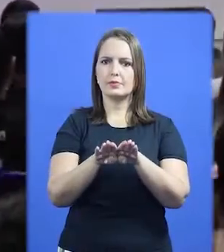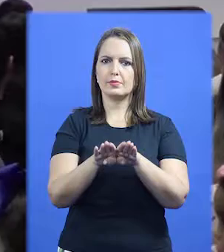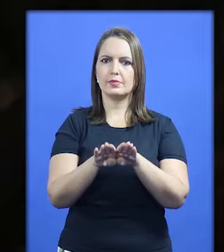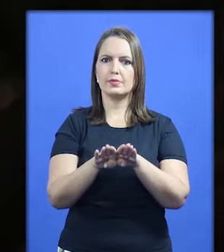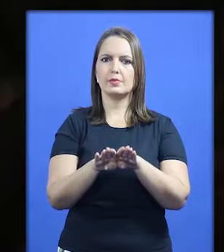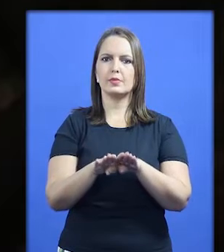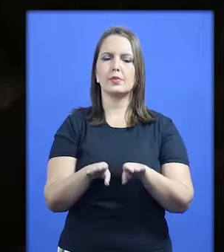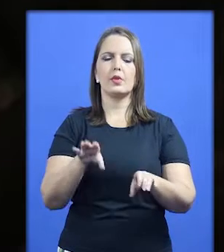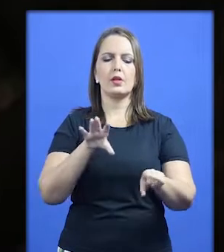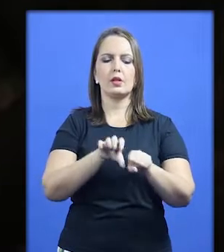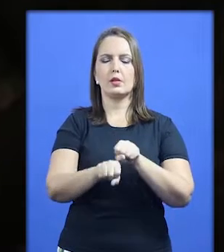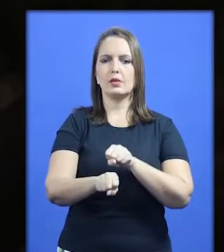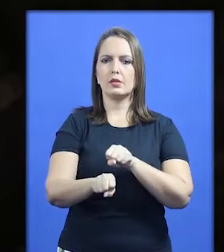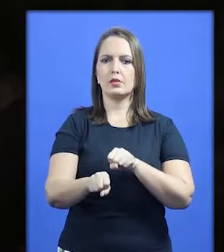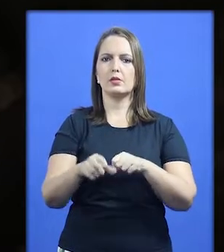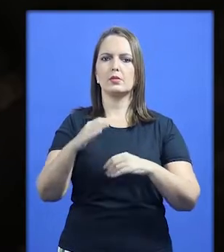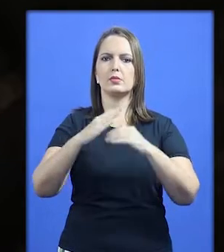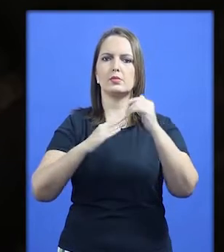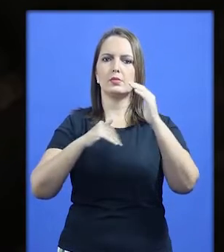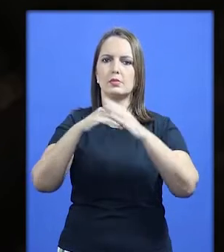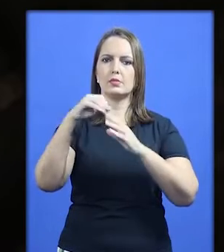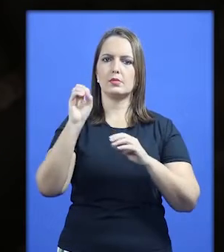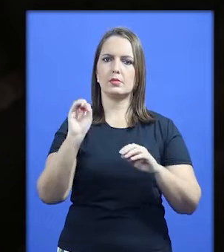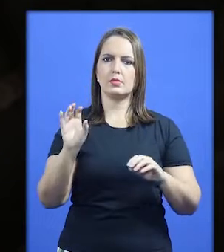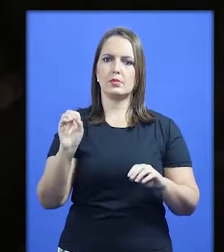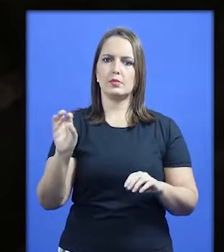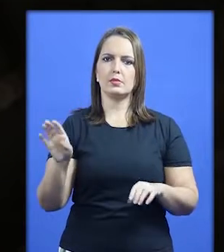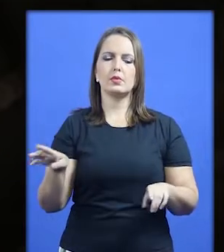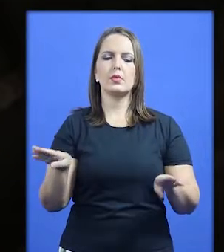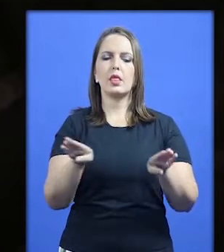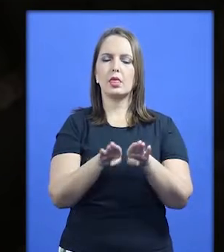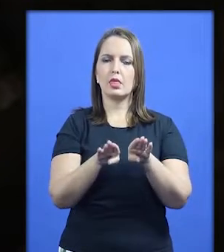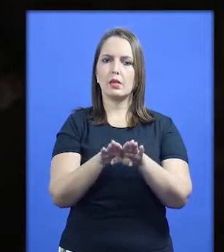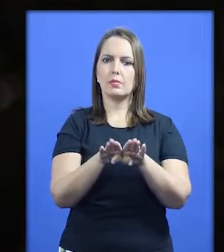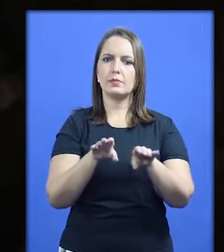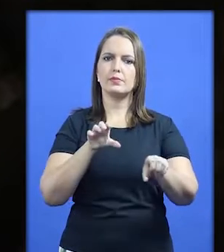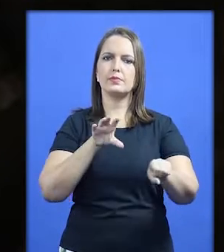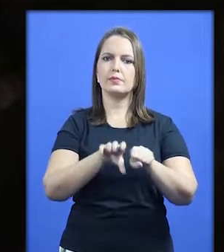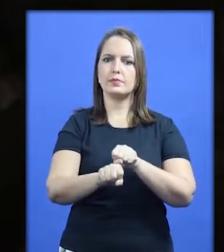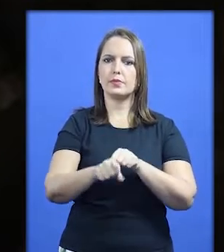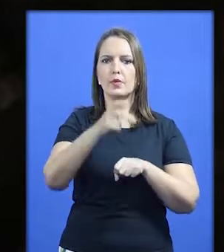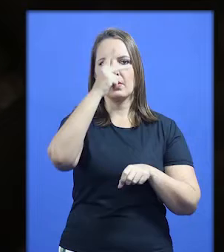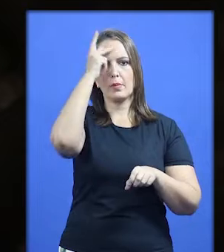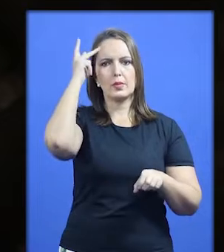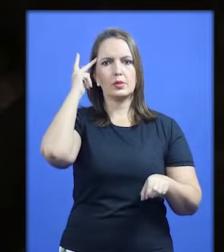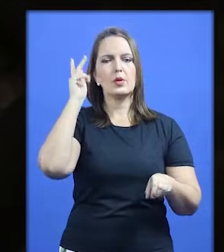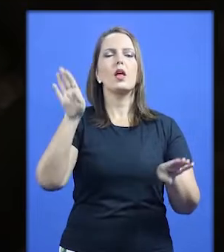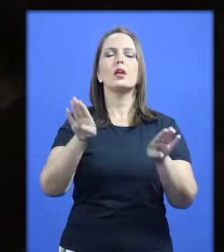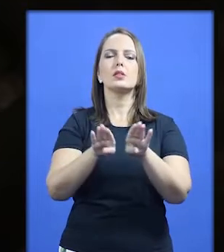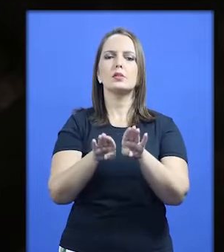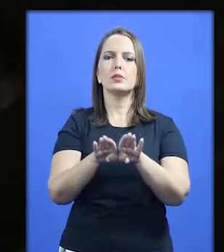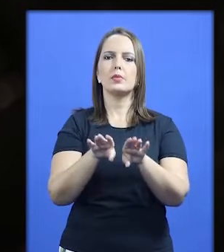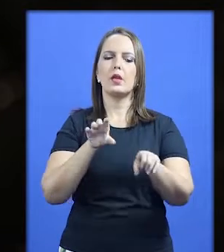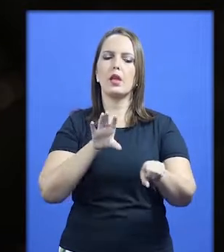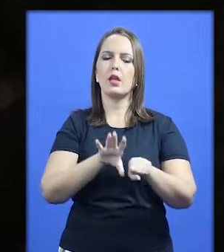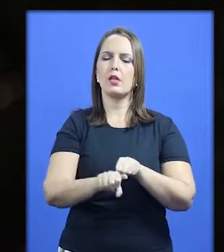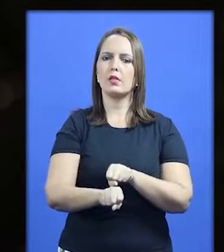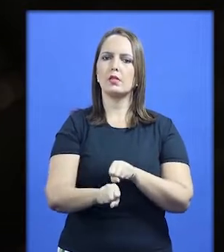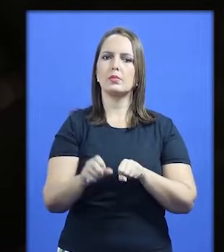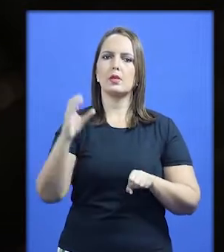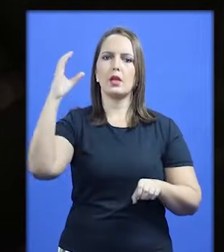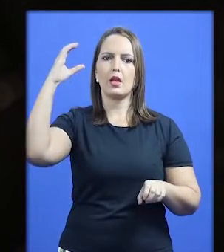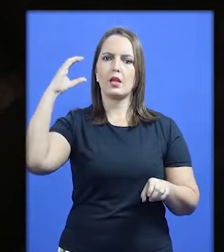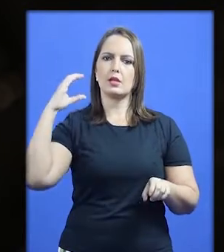Além de formarmos profissionais técnicos, nós temos o objetivo de formar pessoas. Nós temos